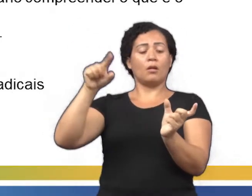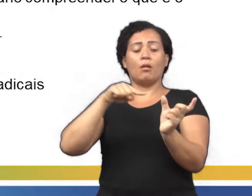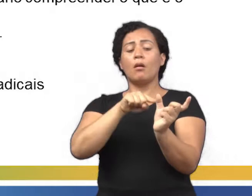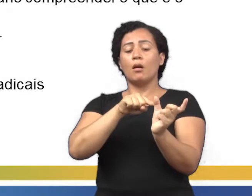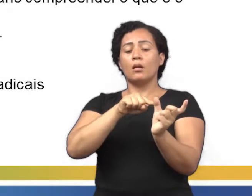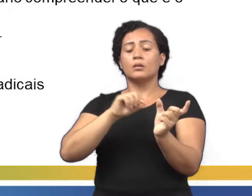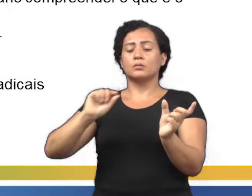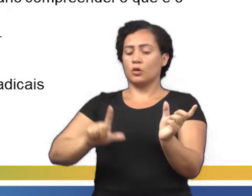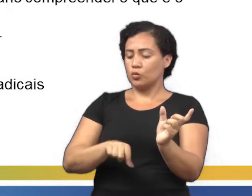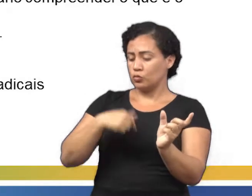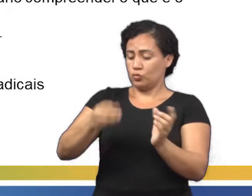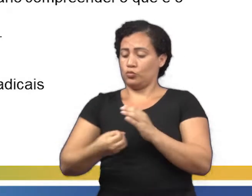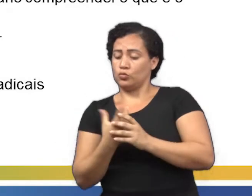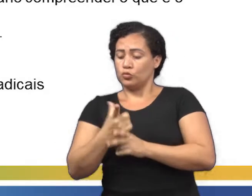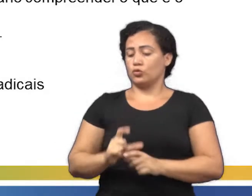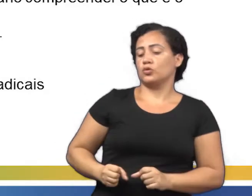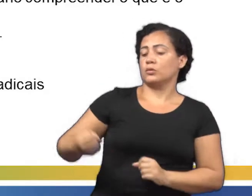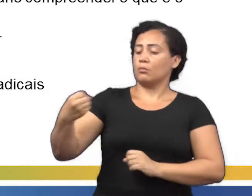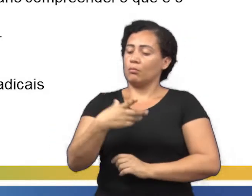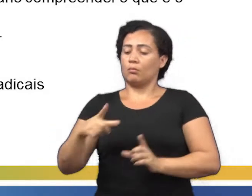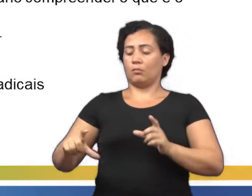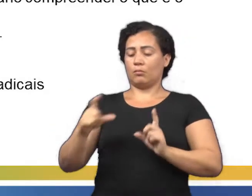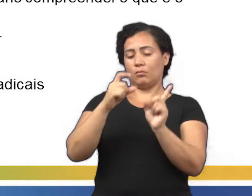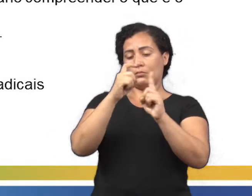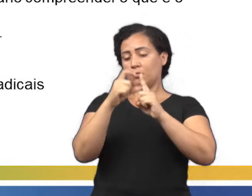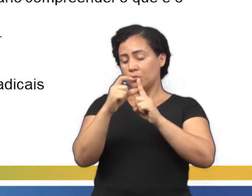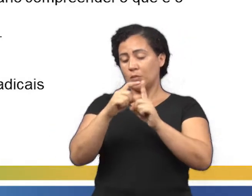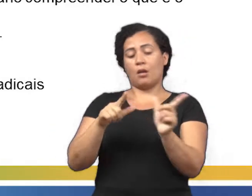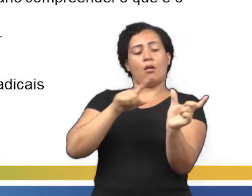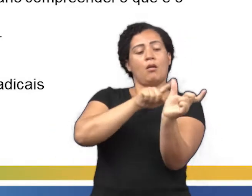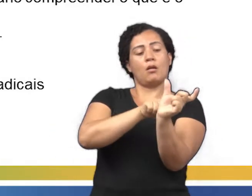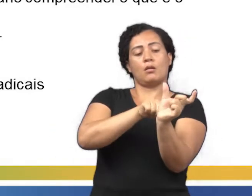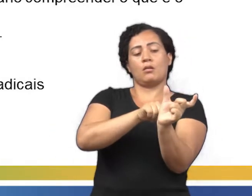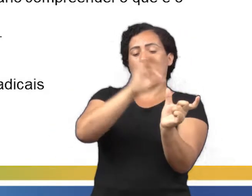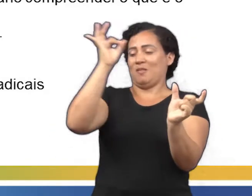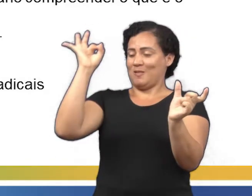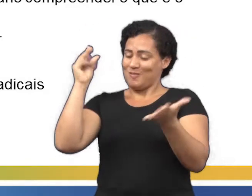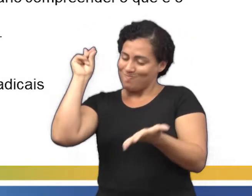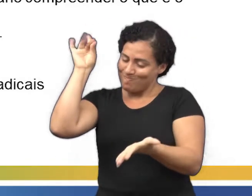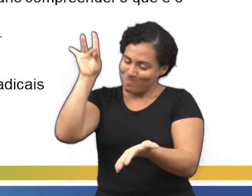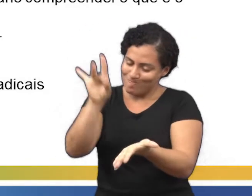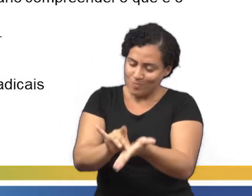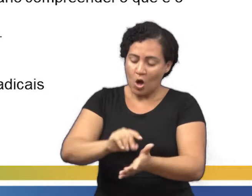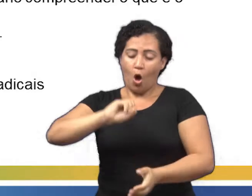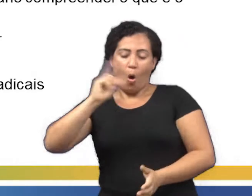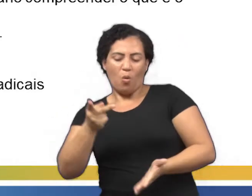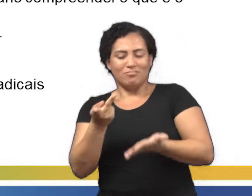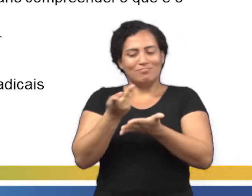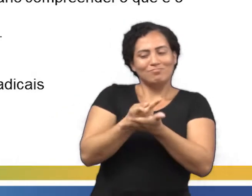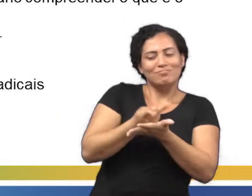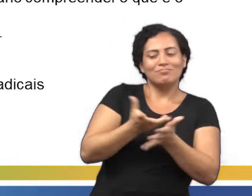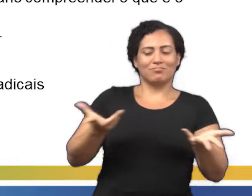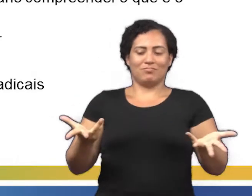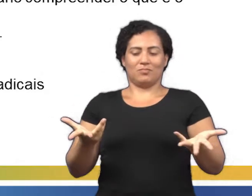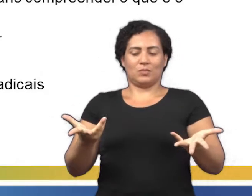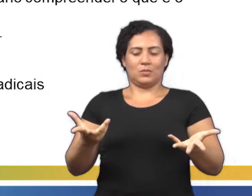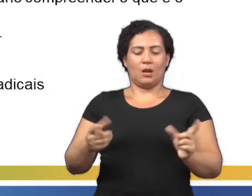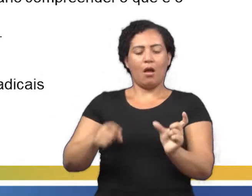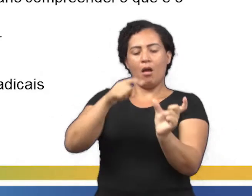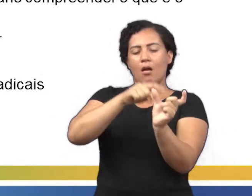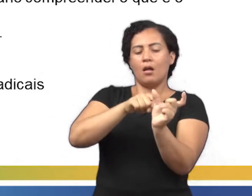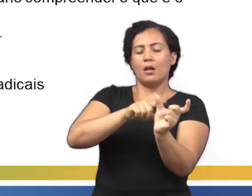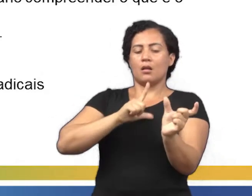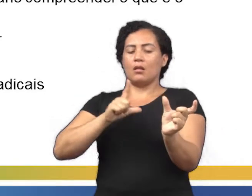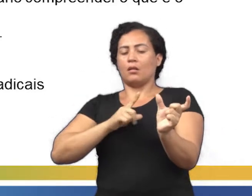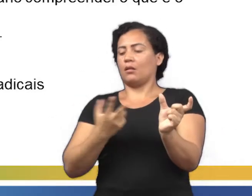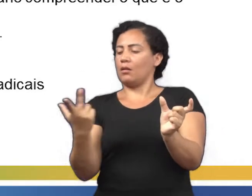posso formar outras palavras como certeza ou incerteza. Percebam que nessa palavra permanecem as